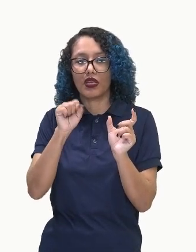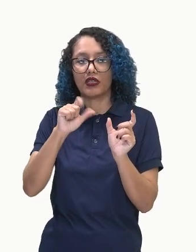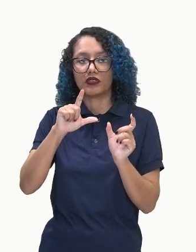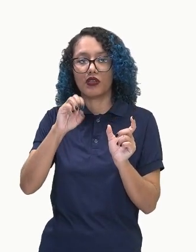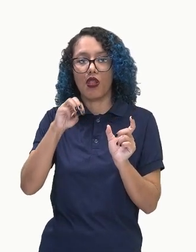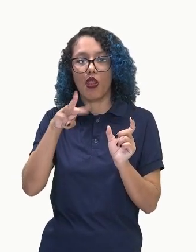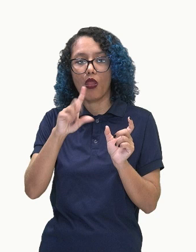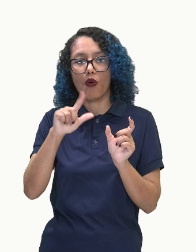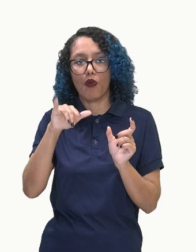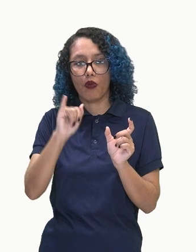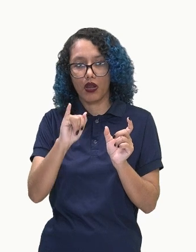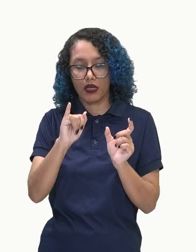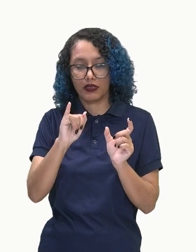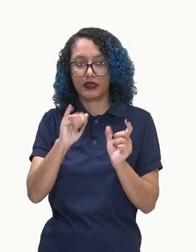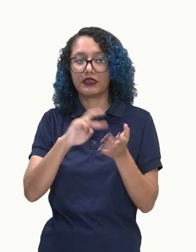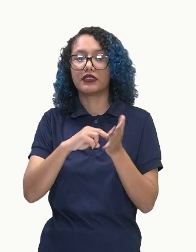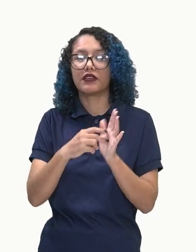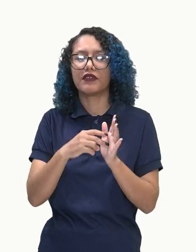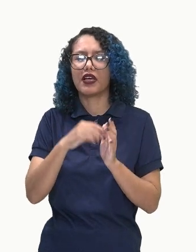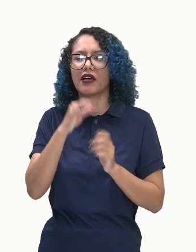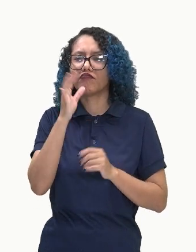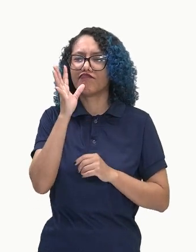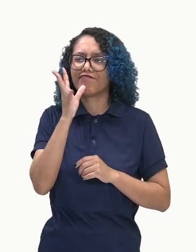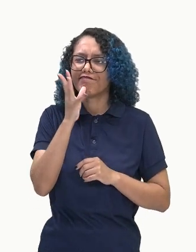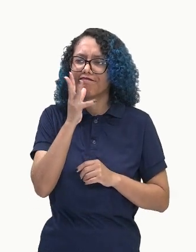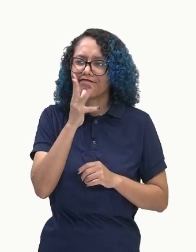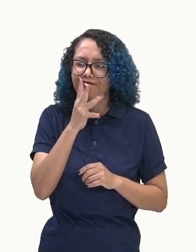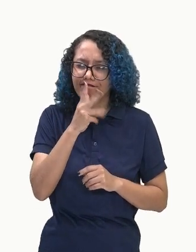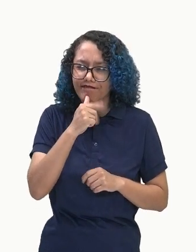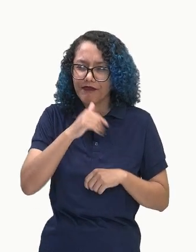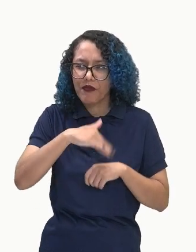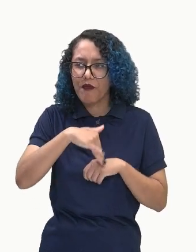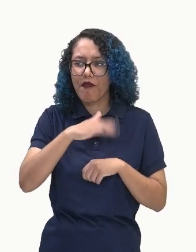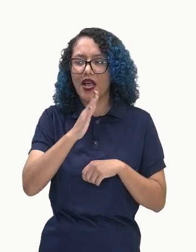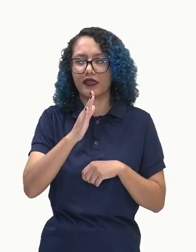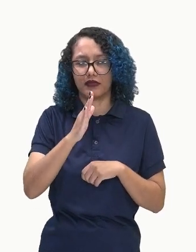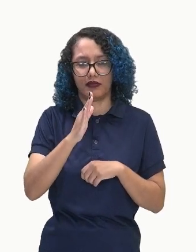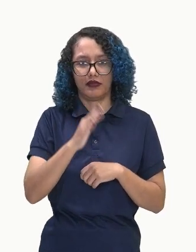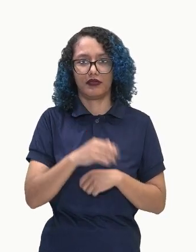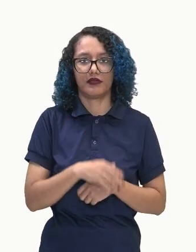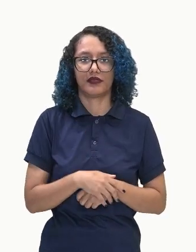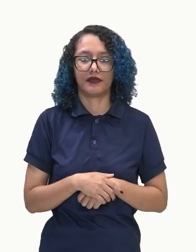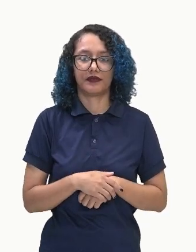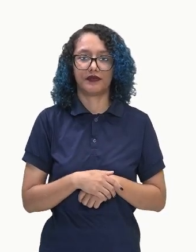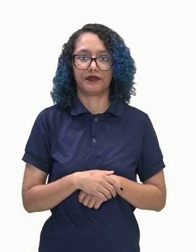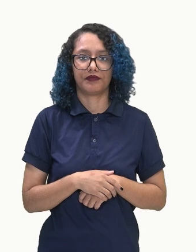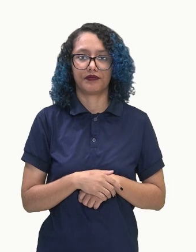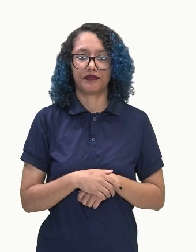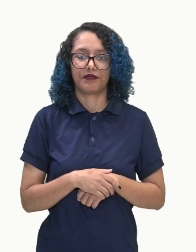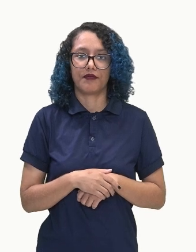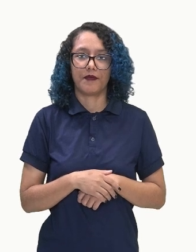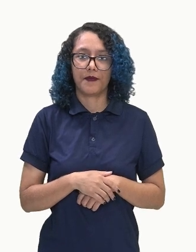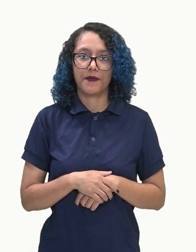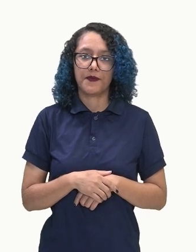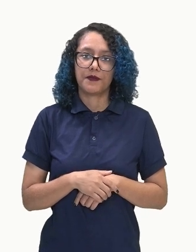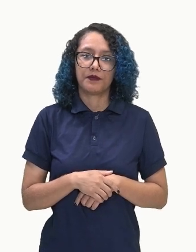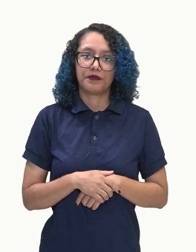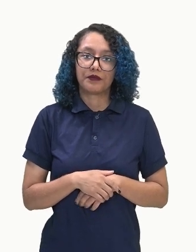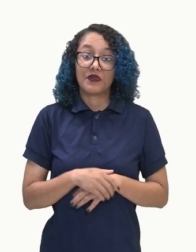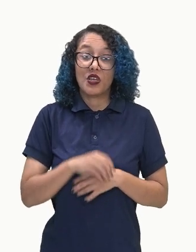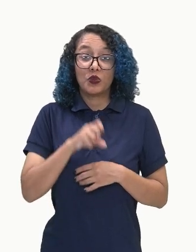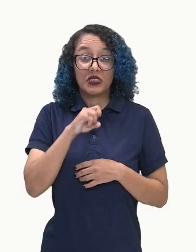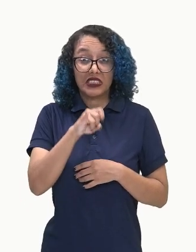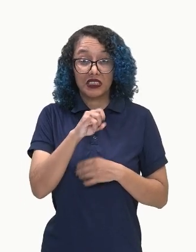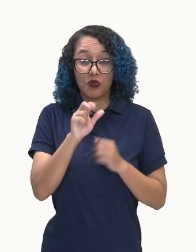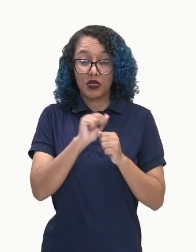ou então lentamente, tá? São as duas traduções possíveis aqui. Então reparem na terminação ly. Advérbios com terminação em